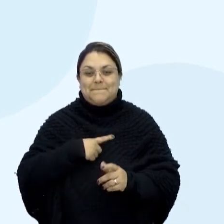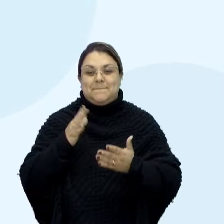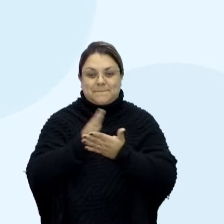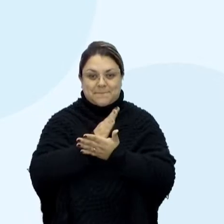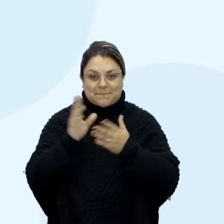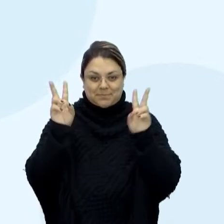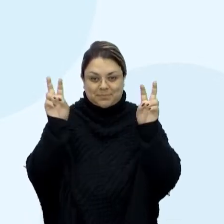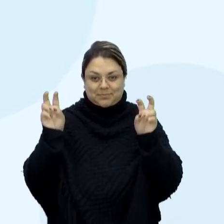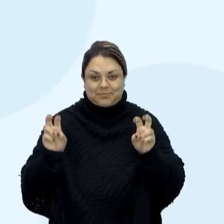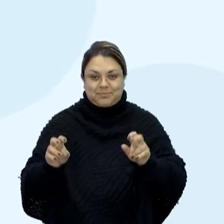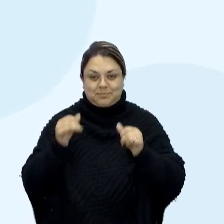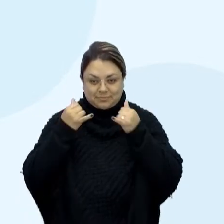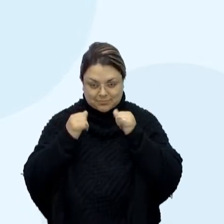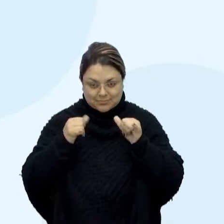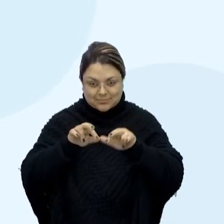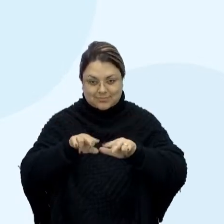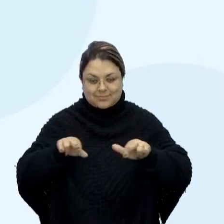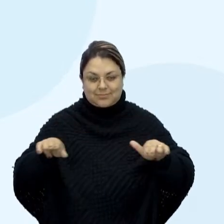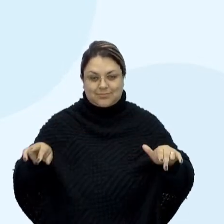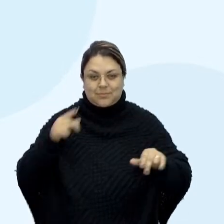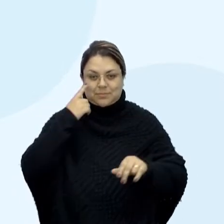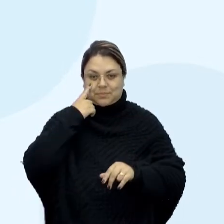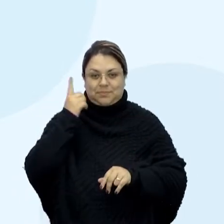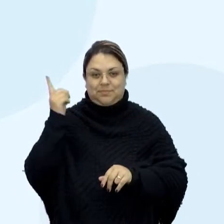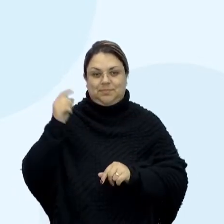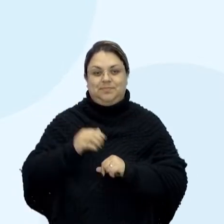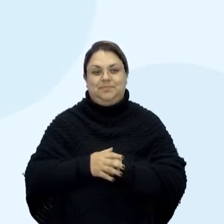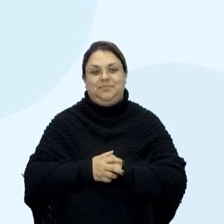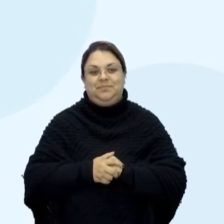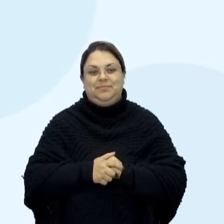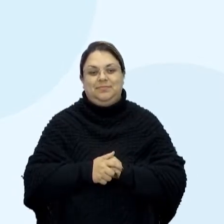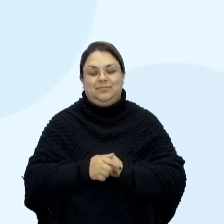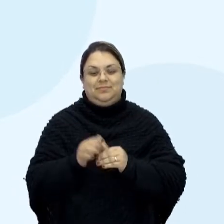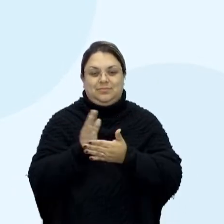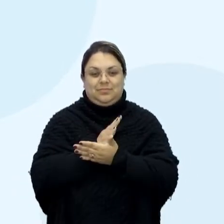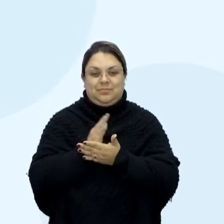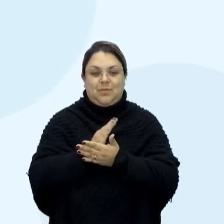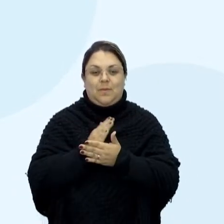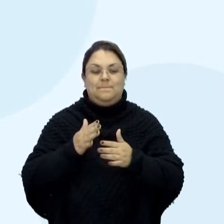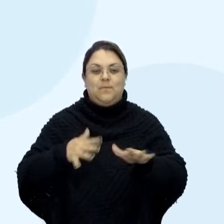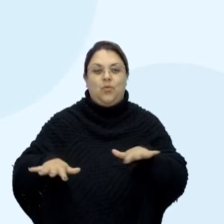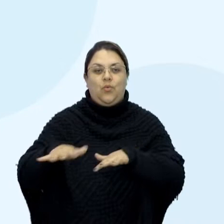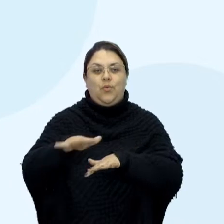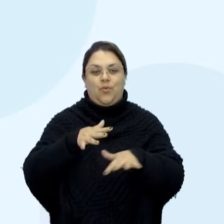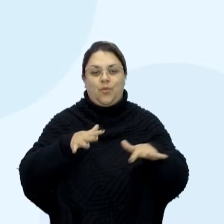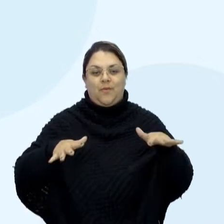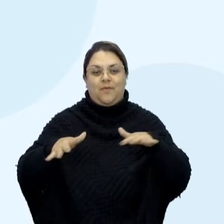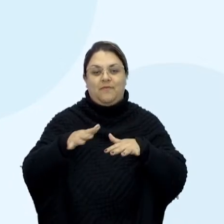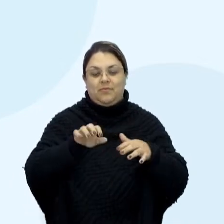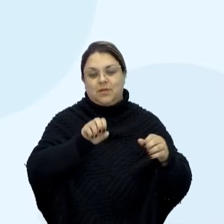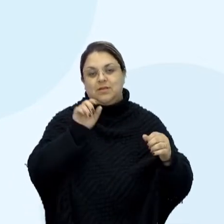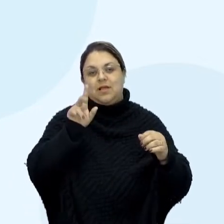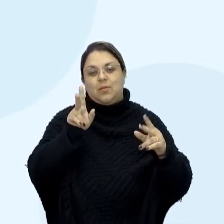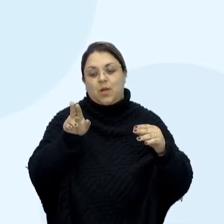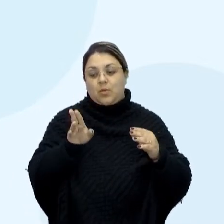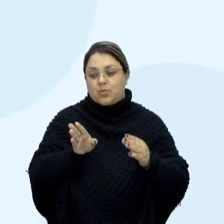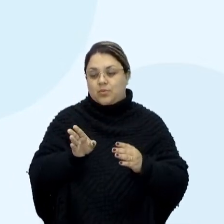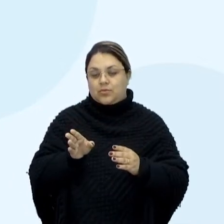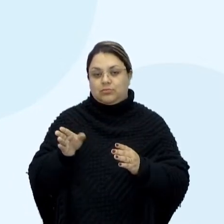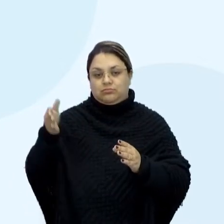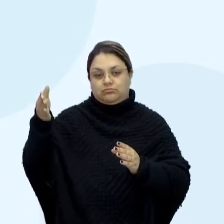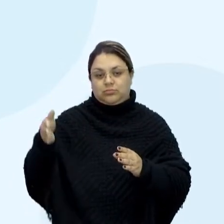falar de circuitos, né? É que quando esses elétrons, eles se movimentam, ó, na mesma direção,